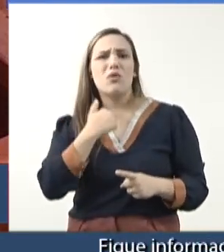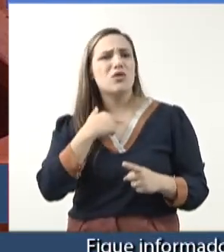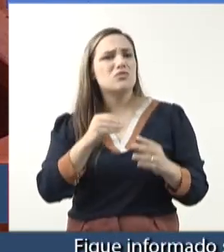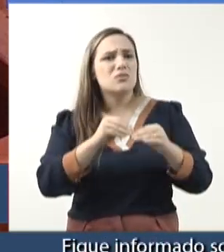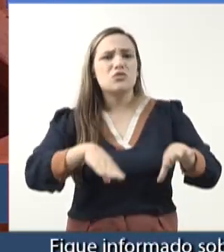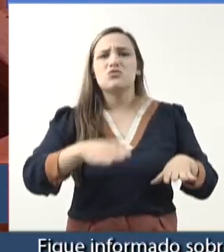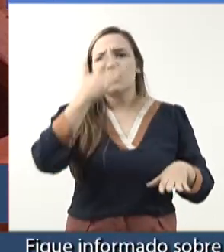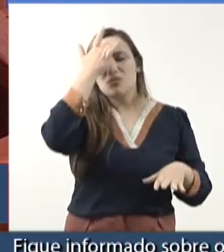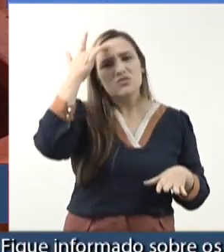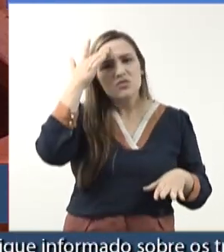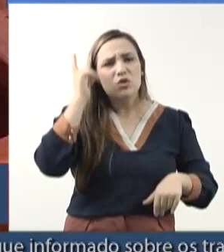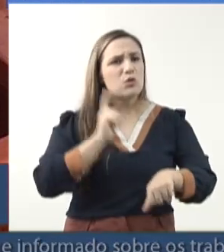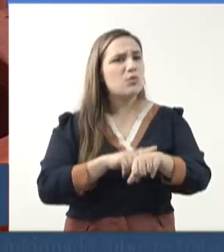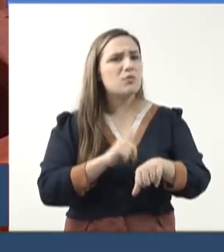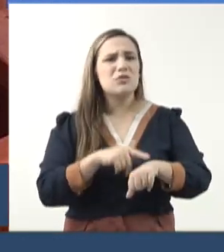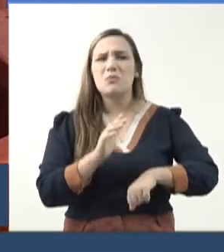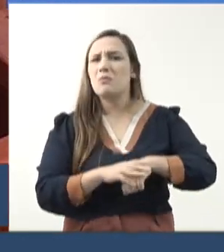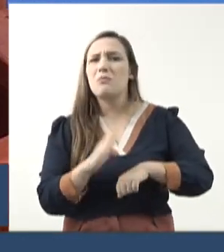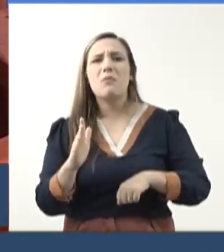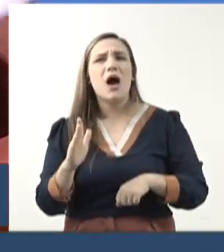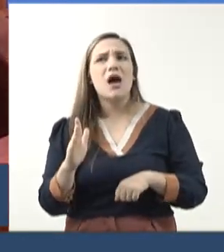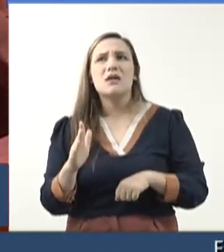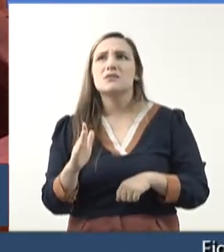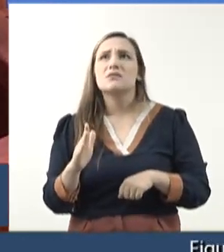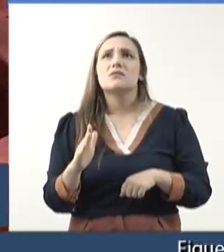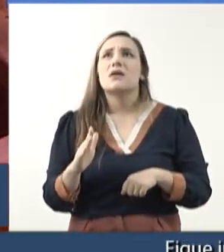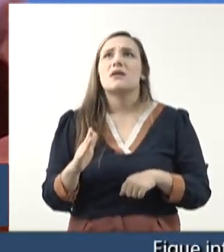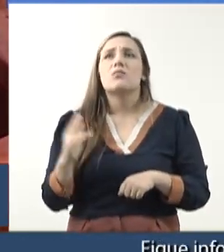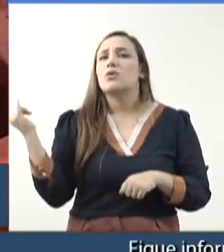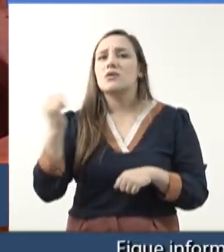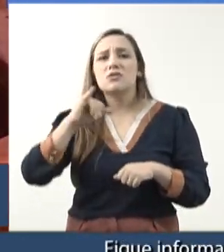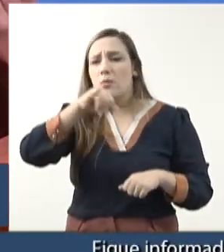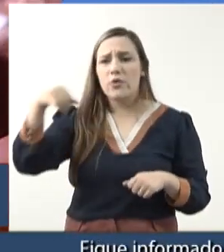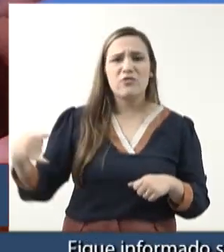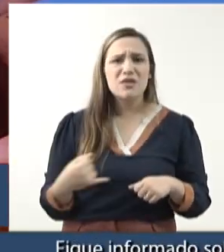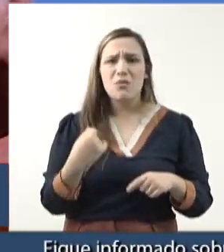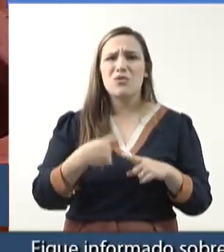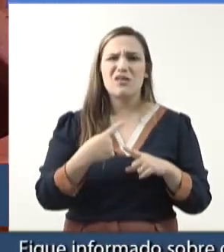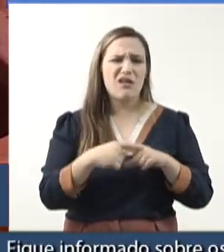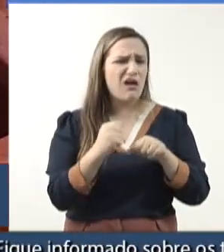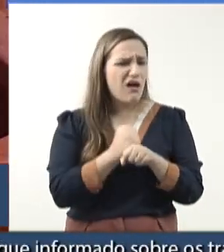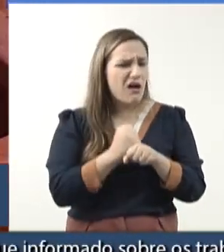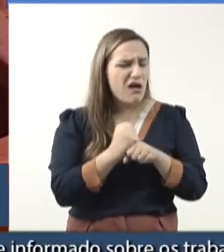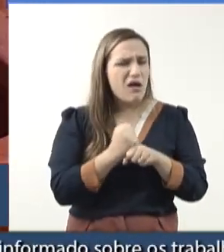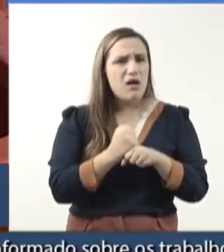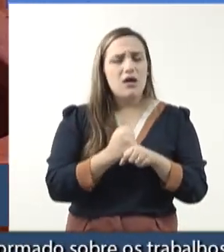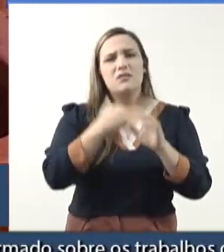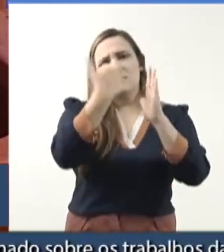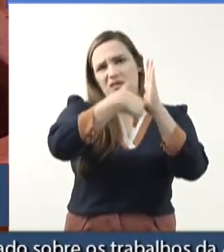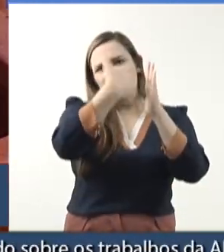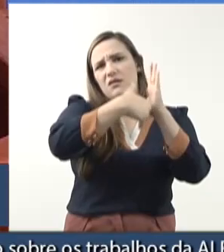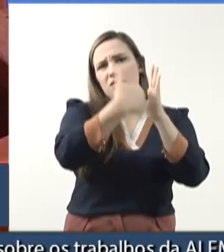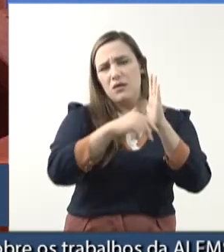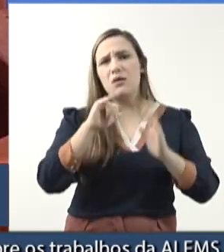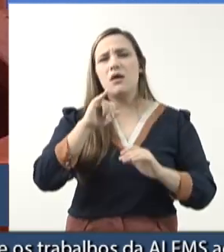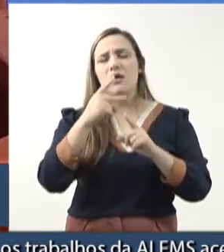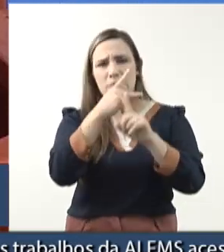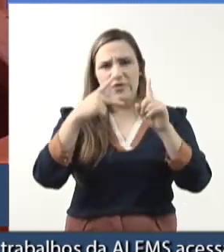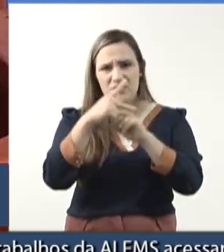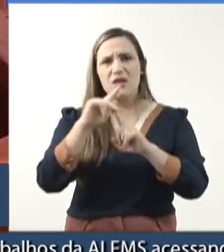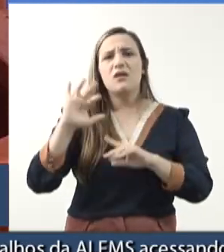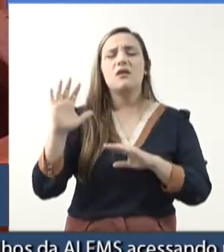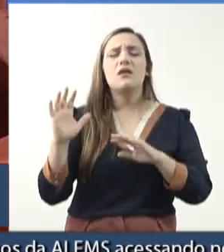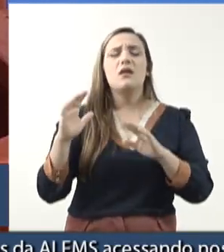pessoas no momento em que elas têm o direito de desfrutar da vida depois de tantos anos de contribuição com a